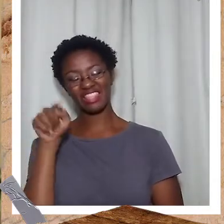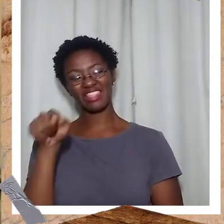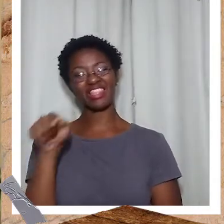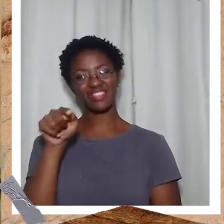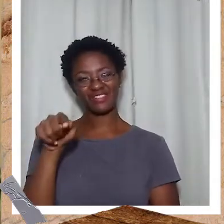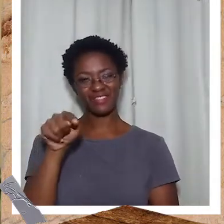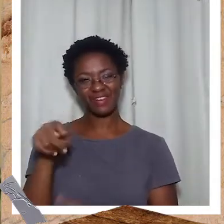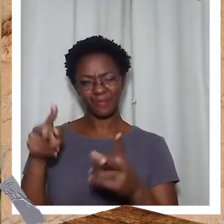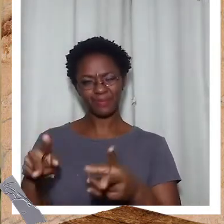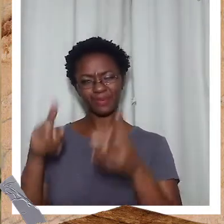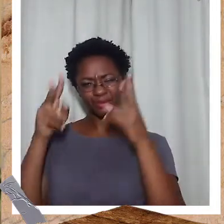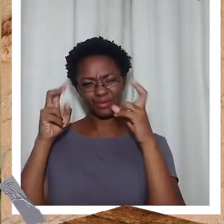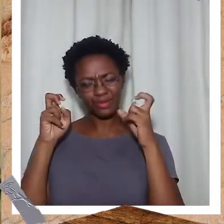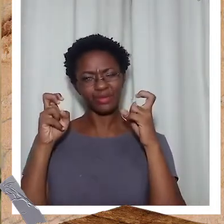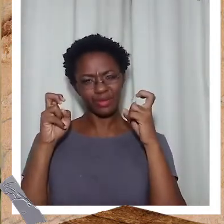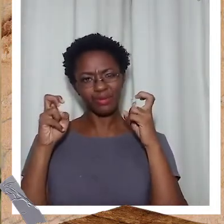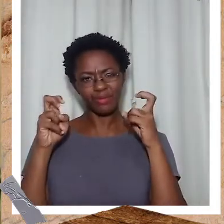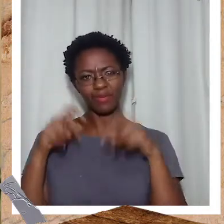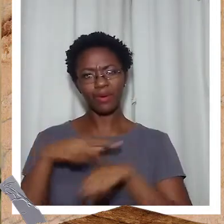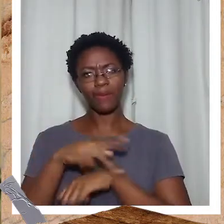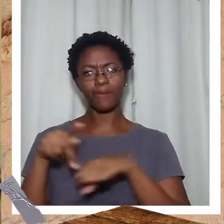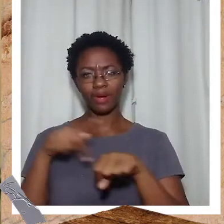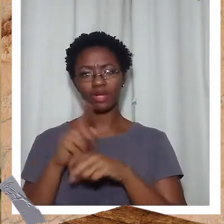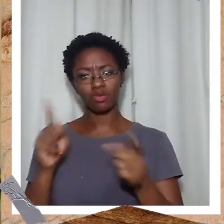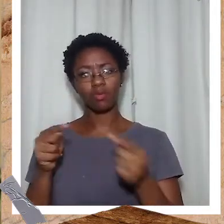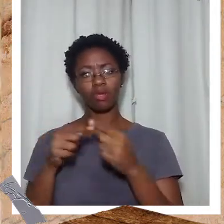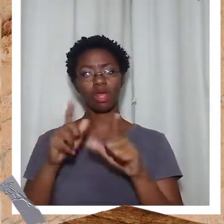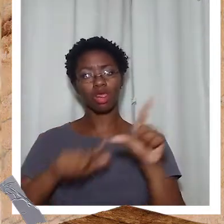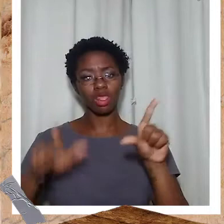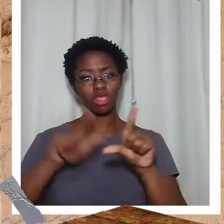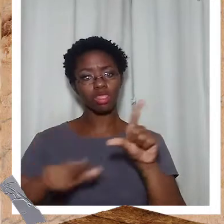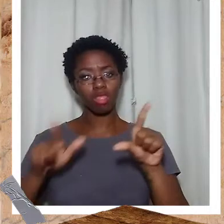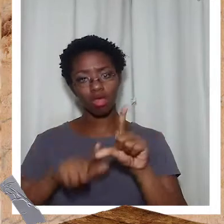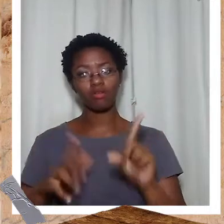que o fez de um ponto de vista artístico e literário.